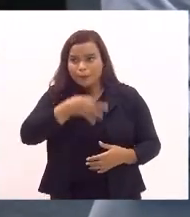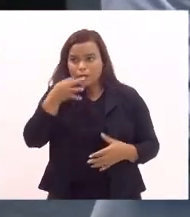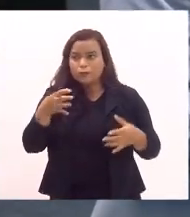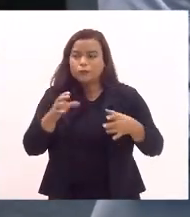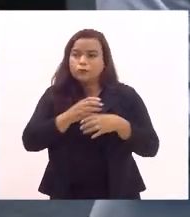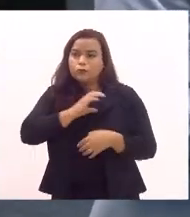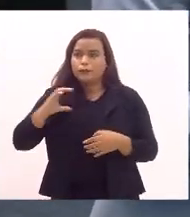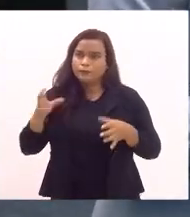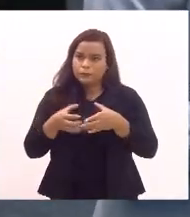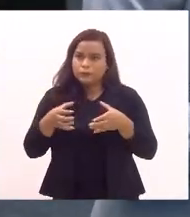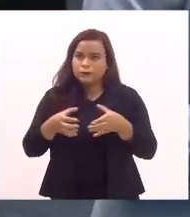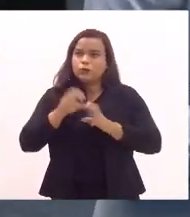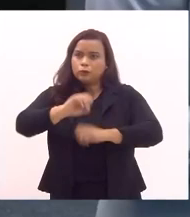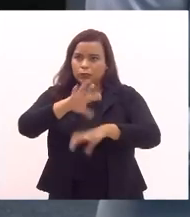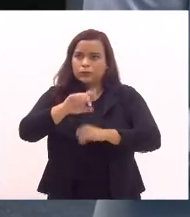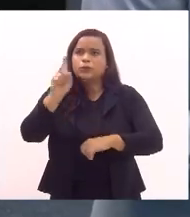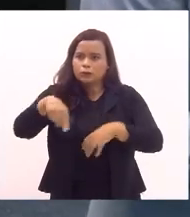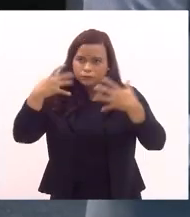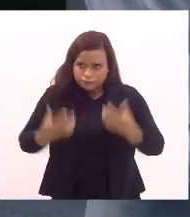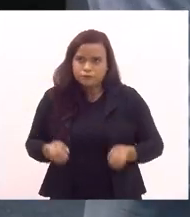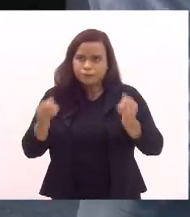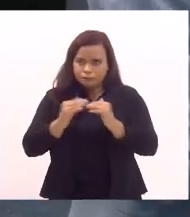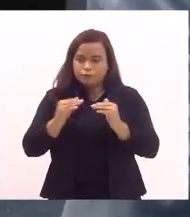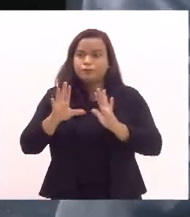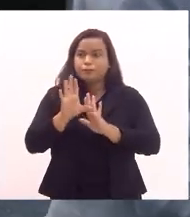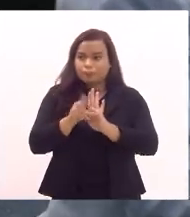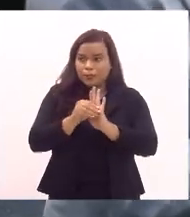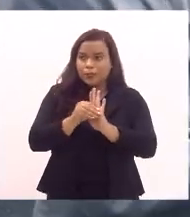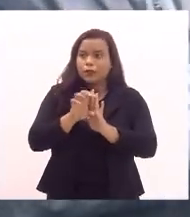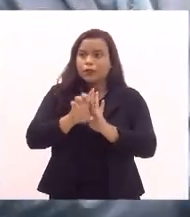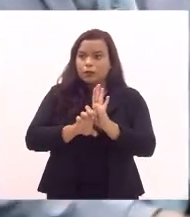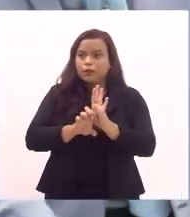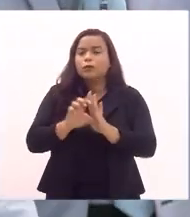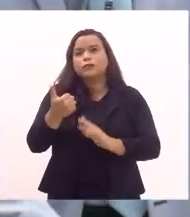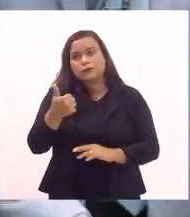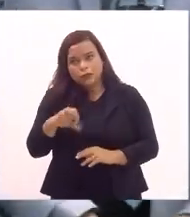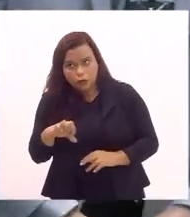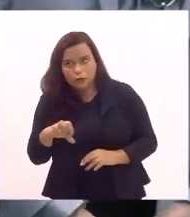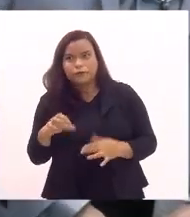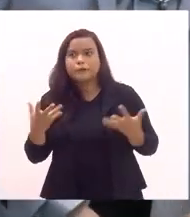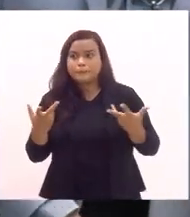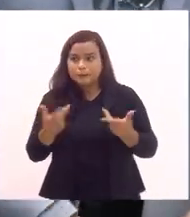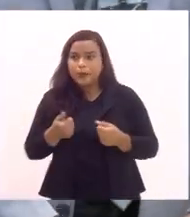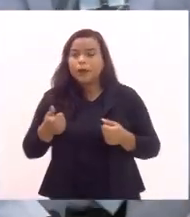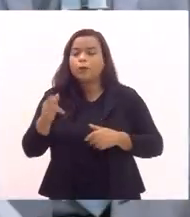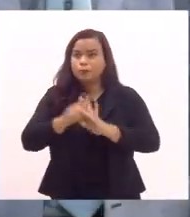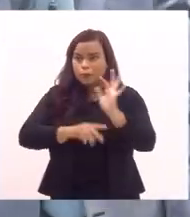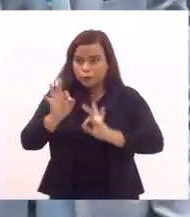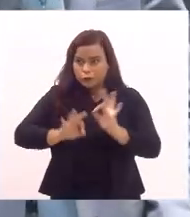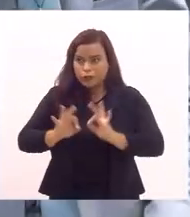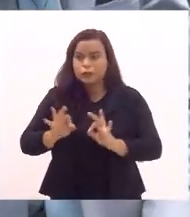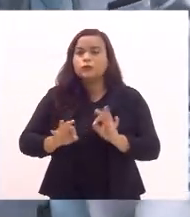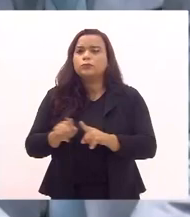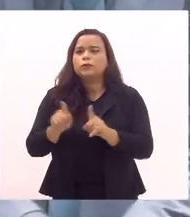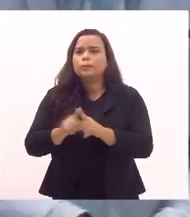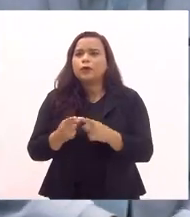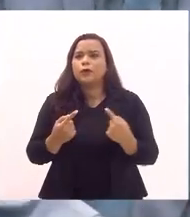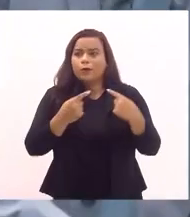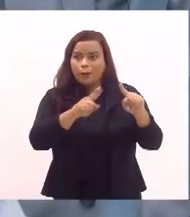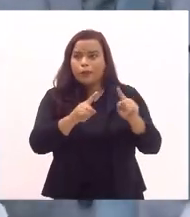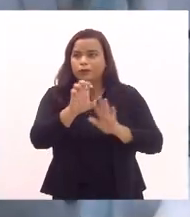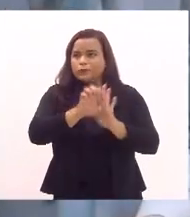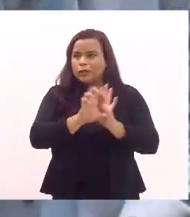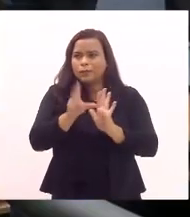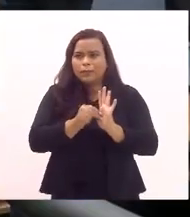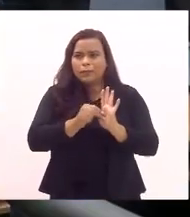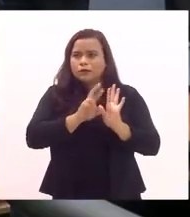comissão de educação é favorável à emenda 19 que aprimora o projeto e contrário a todas as